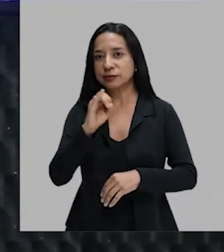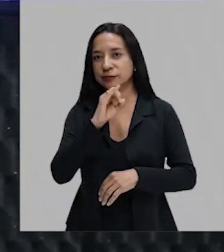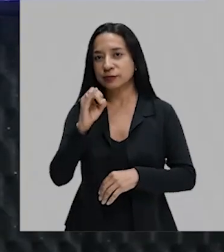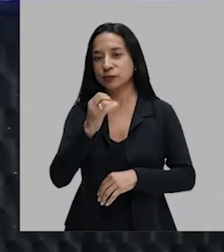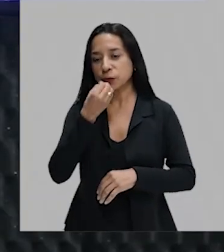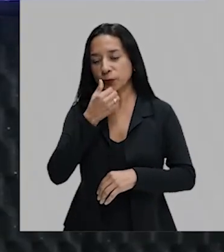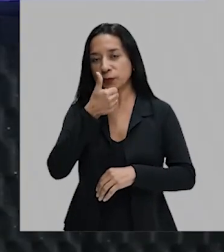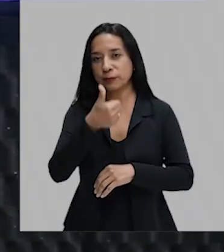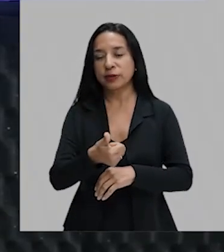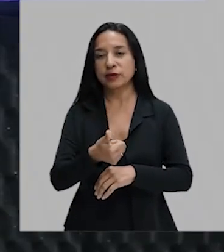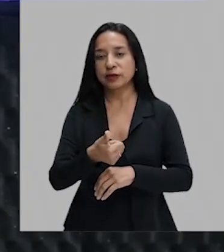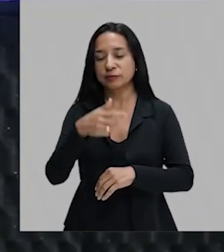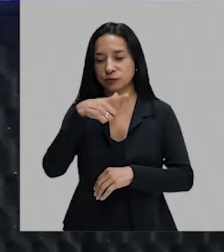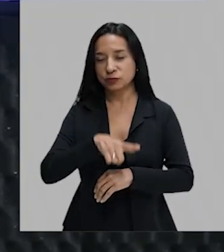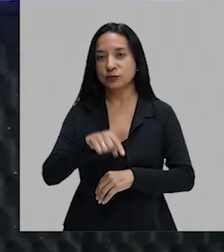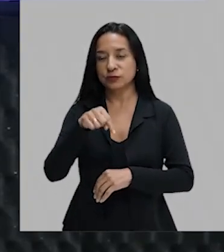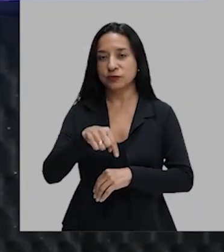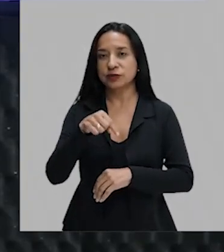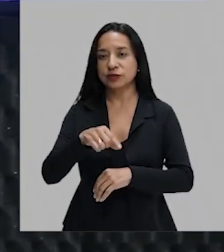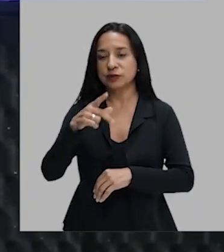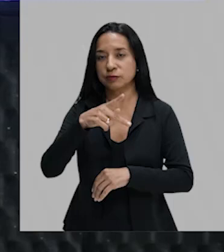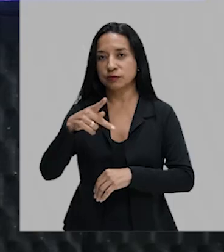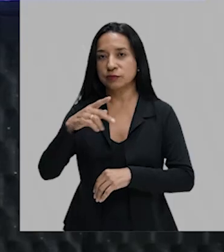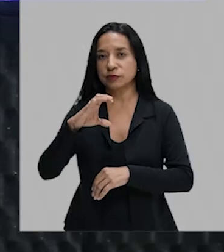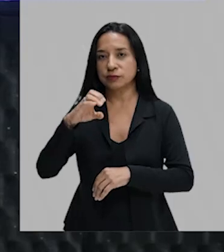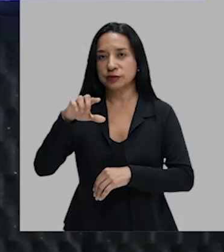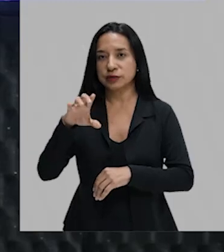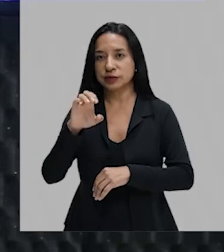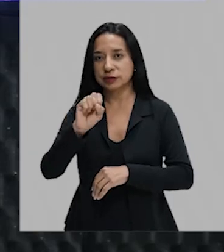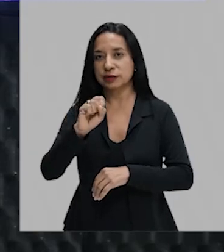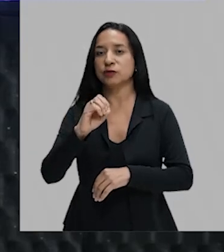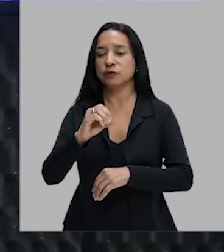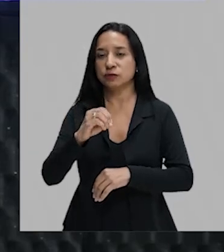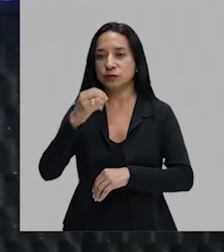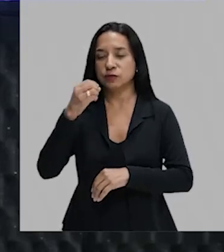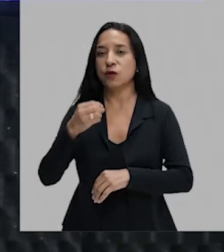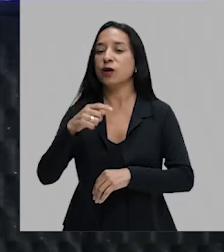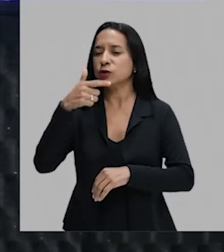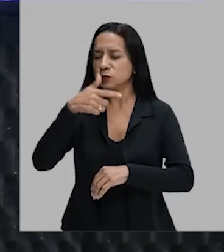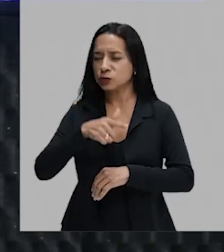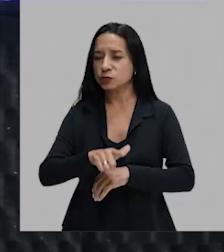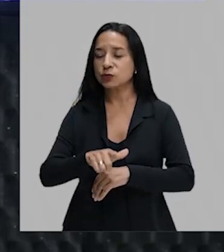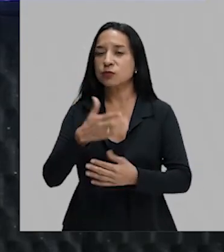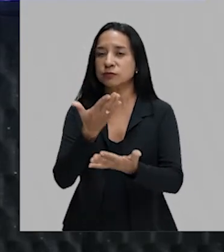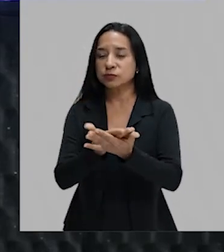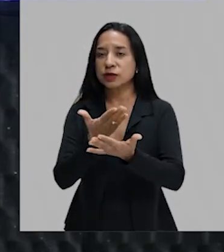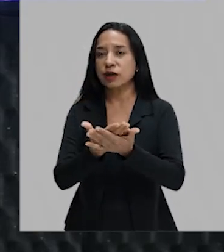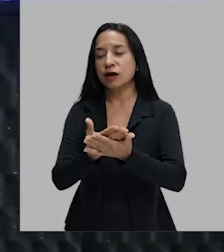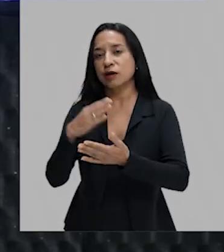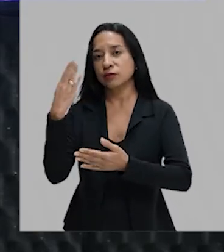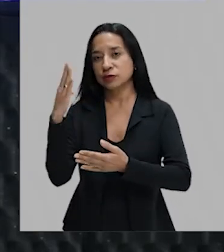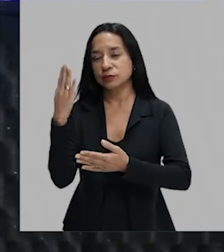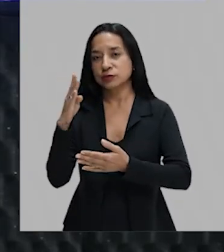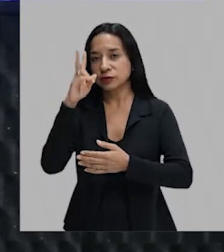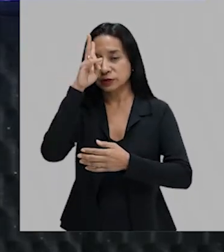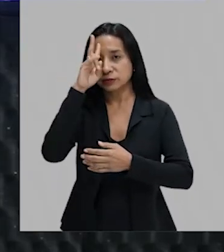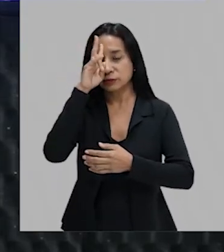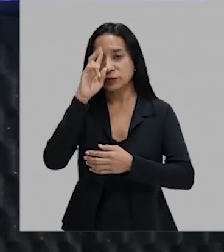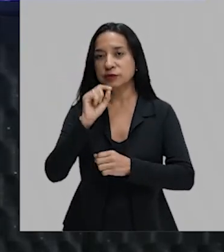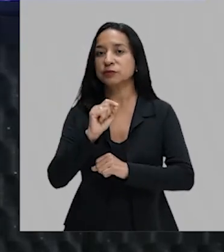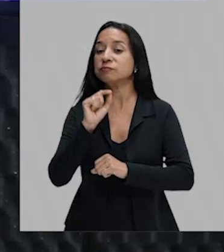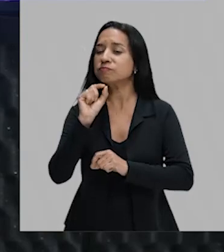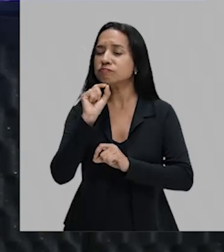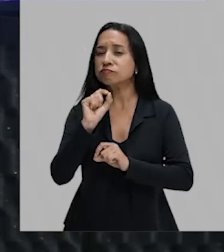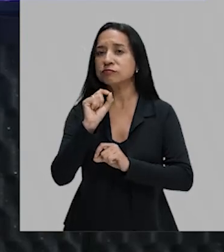pessoal, tudo bem? Olha eu mais uma vez aqui, professor Celso Ramos, para mais uma aula de Biologia do Fique em Casa Aprendendo. Lembrando que vocês